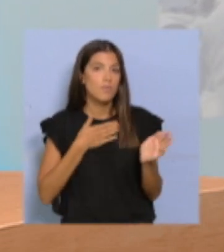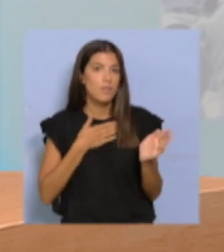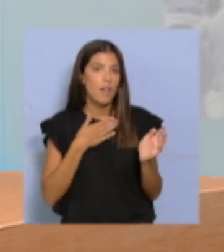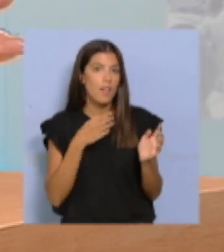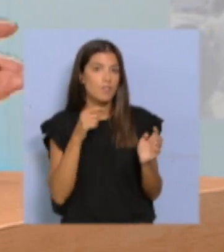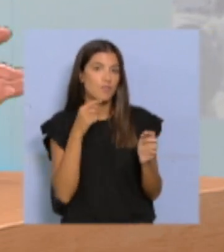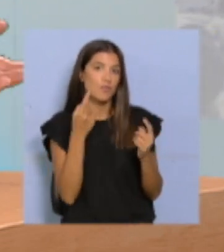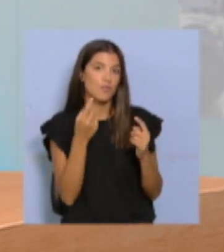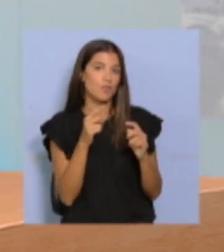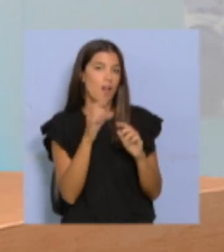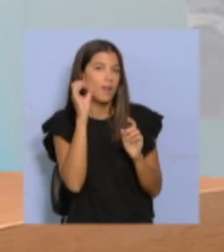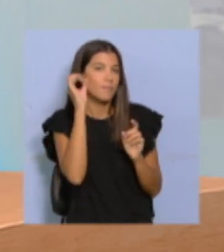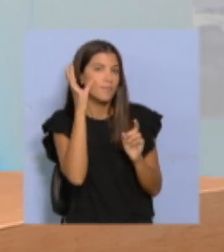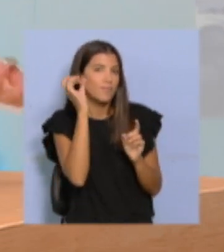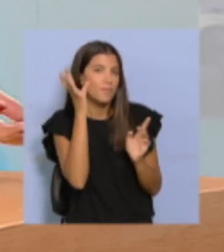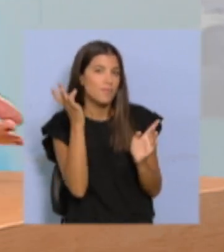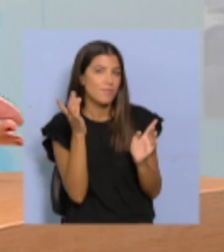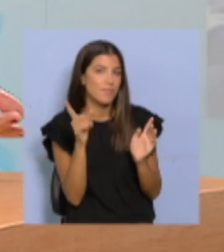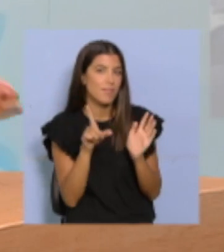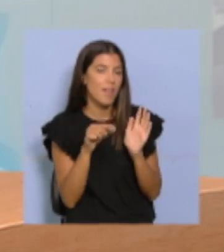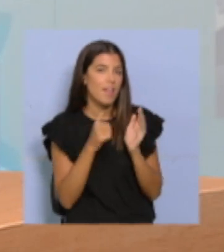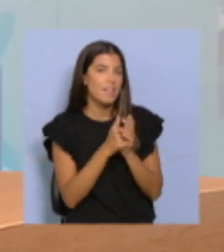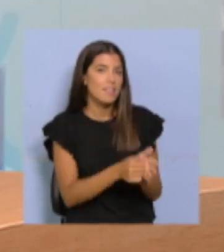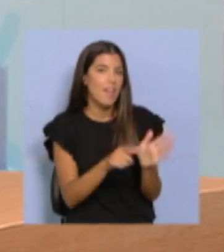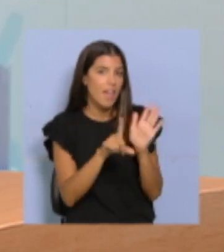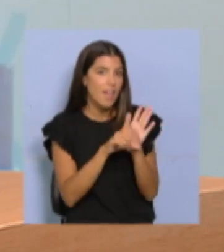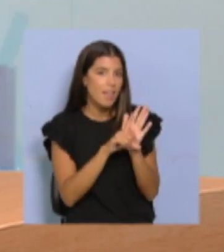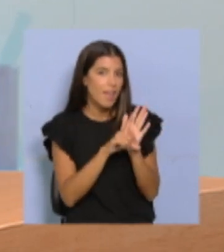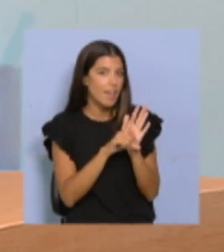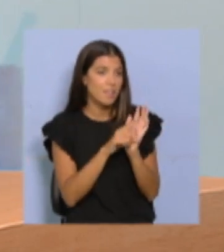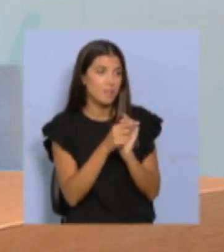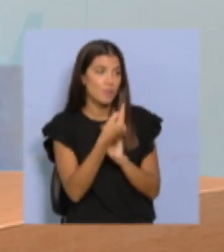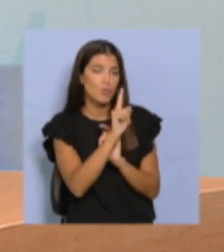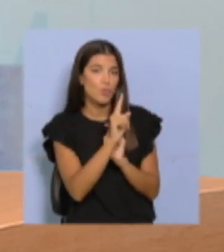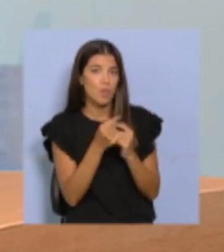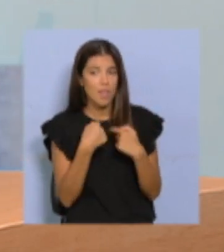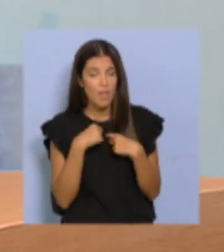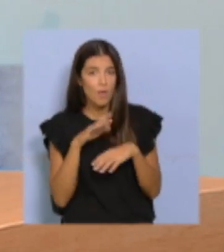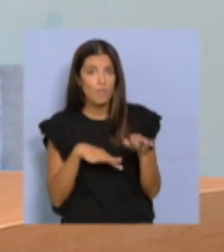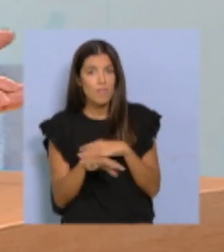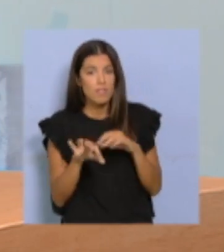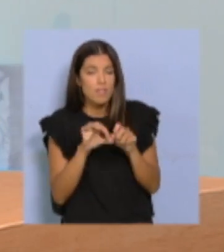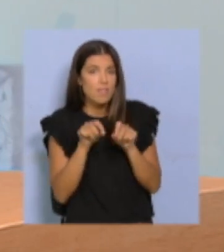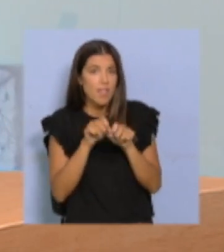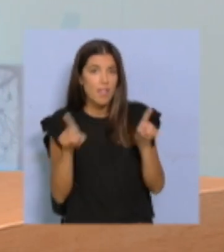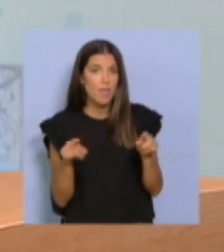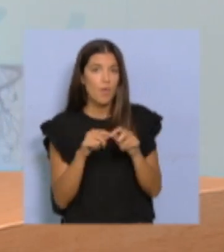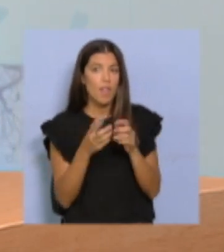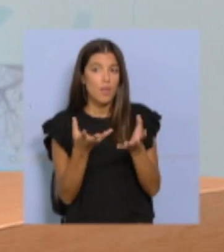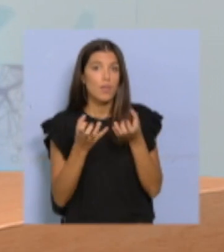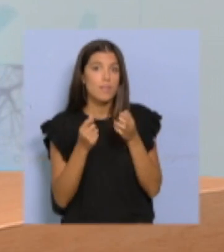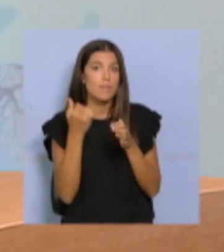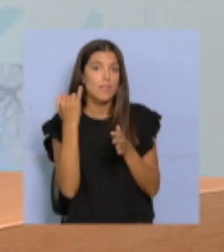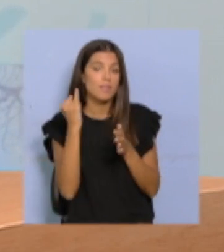para fugir, o que é que isso tem de mais? Eu também, portanto, não paguei impostos e ainda consegui receber deles, mas isso é o que toda a gente